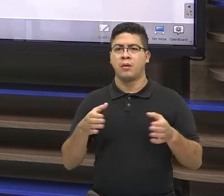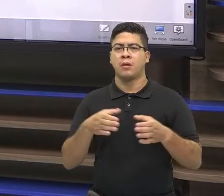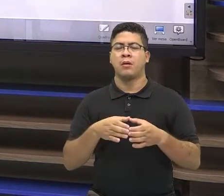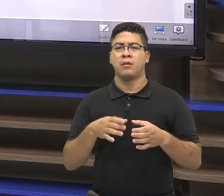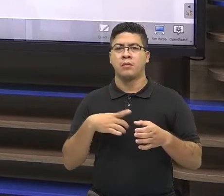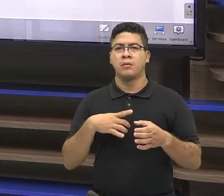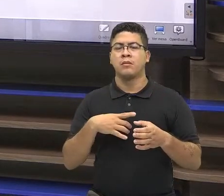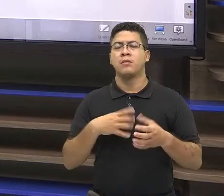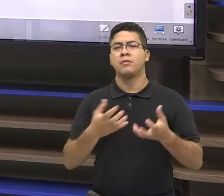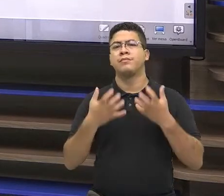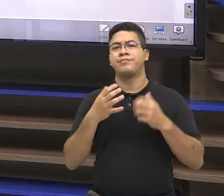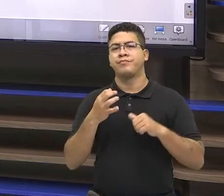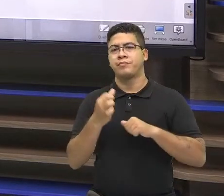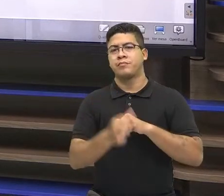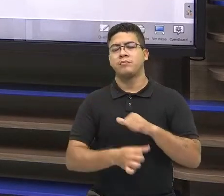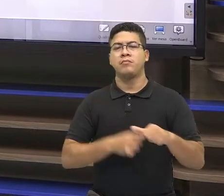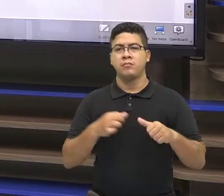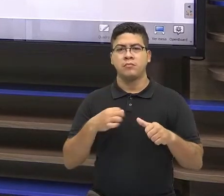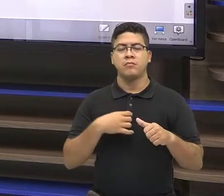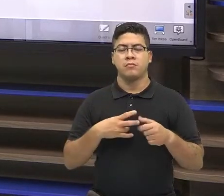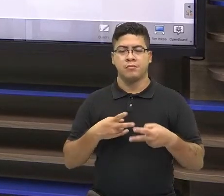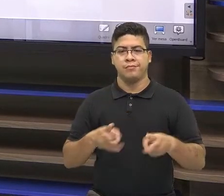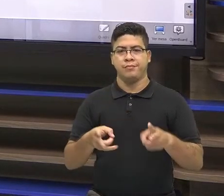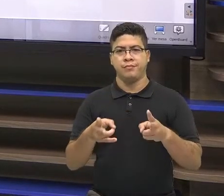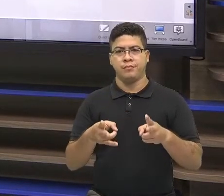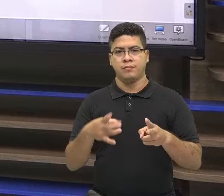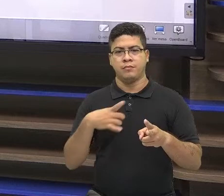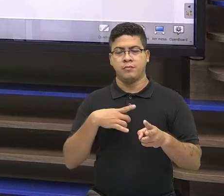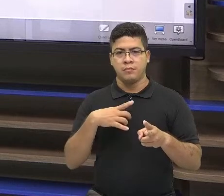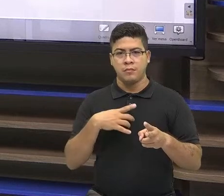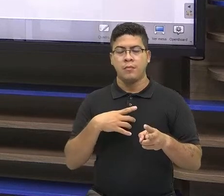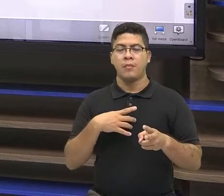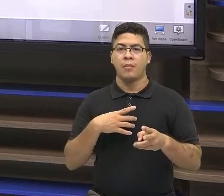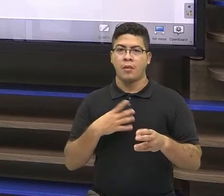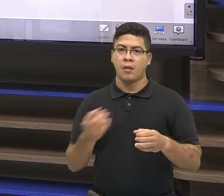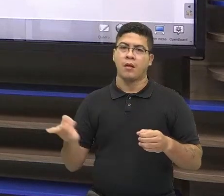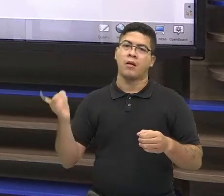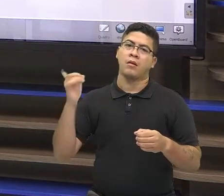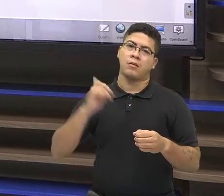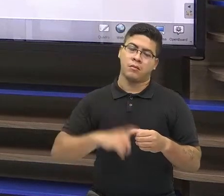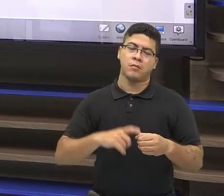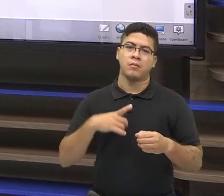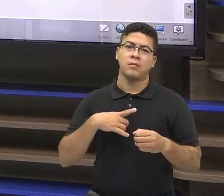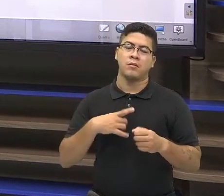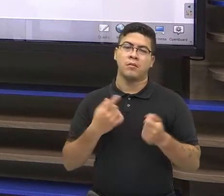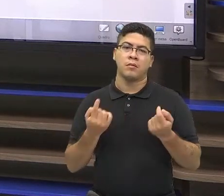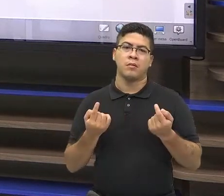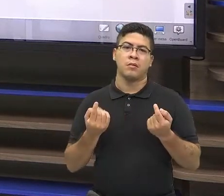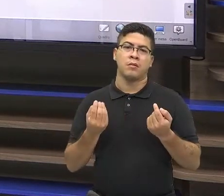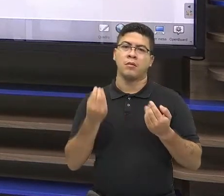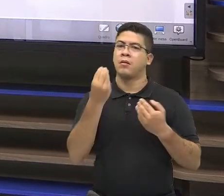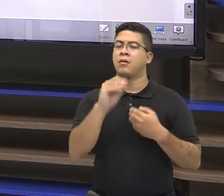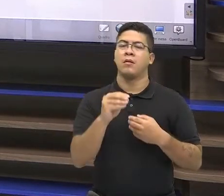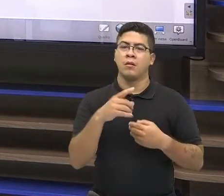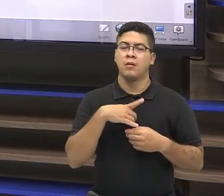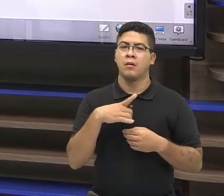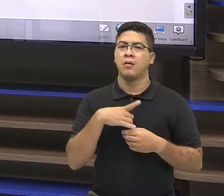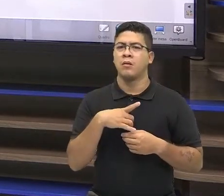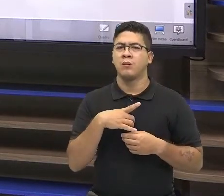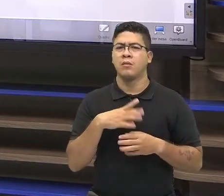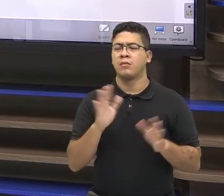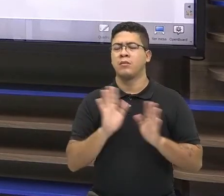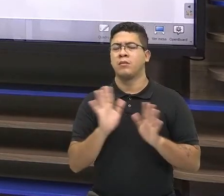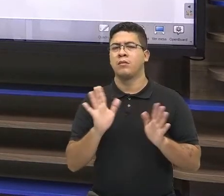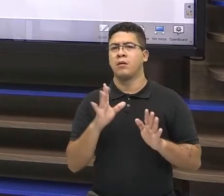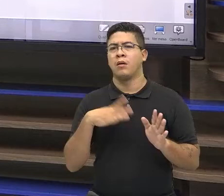se desenvolvessem. É tanto que lá no futurismo ele vai apresentar na tela, não o carro